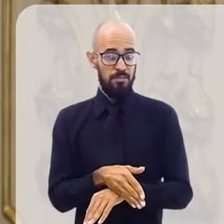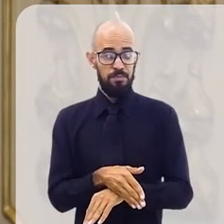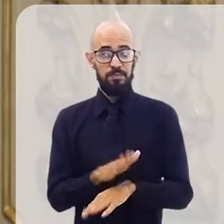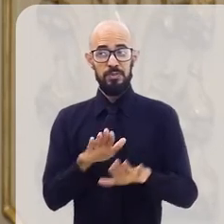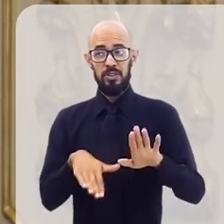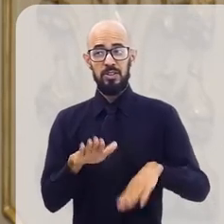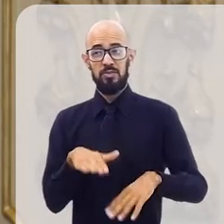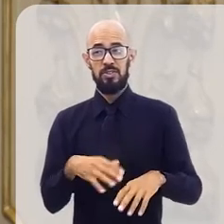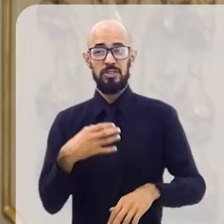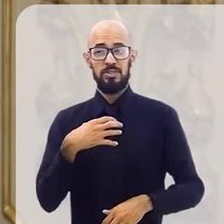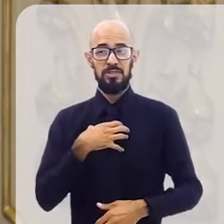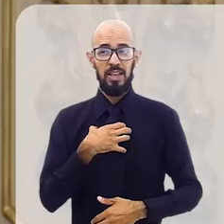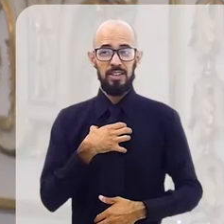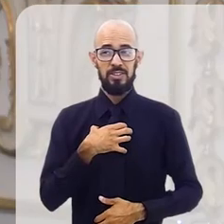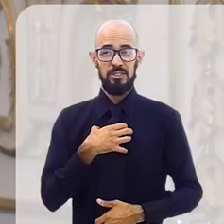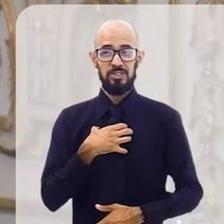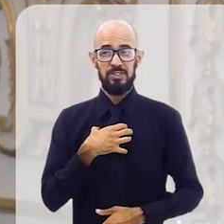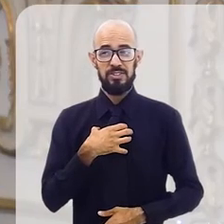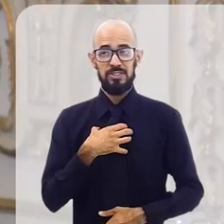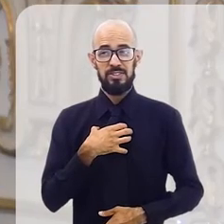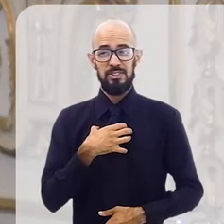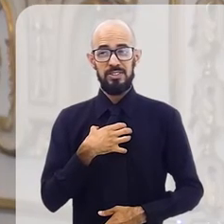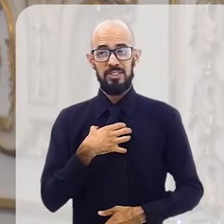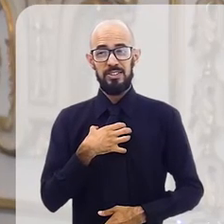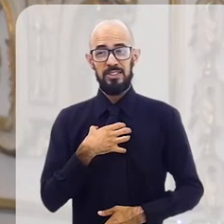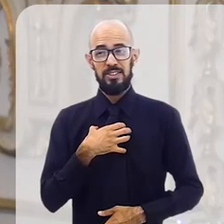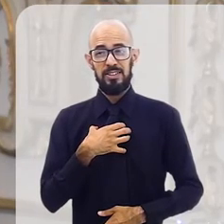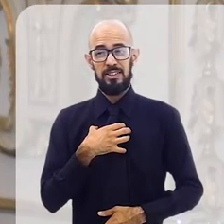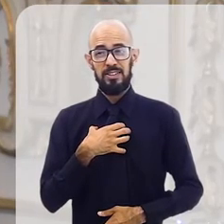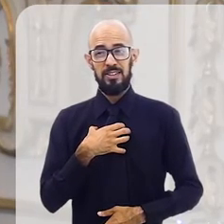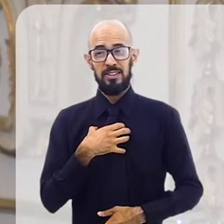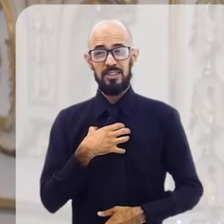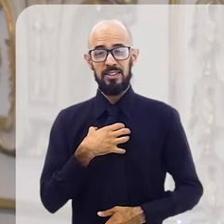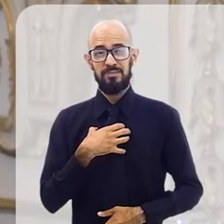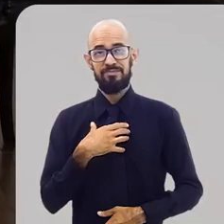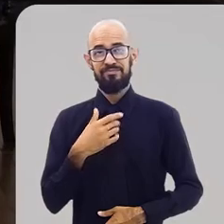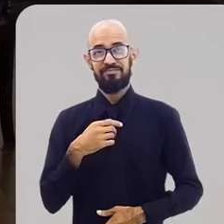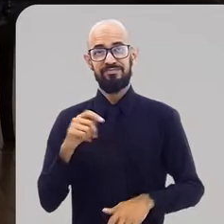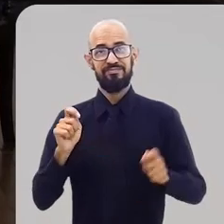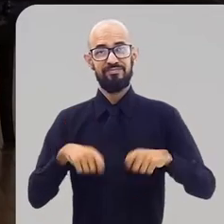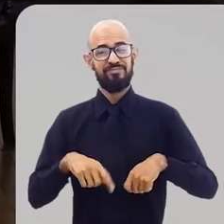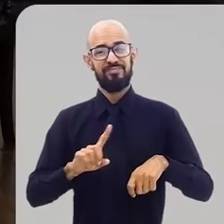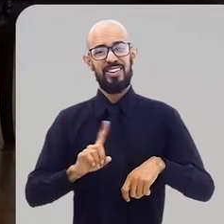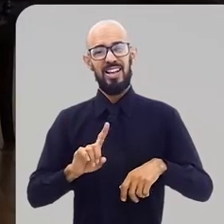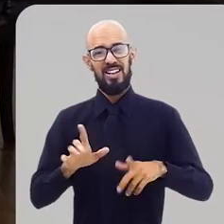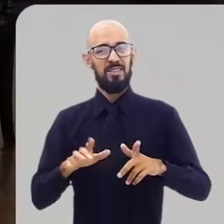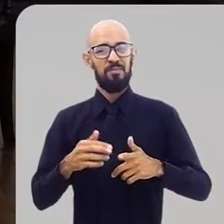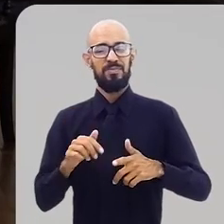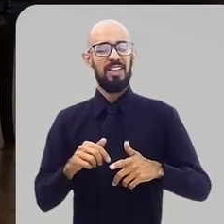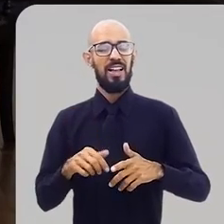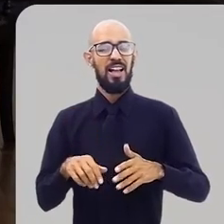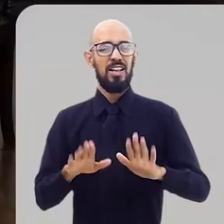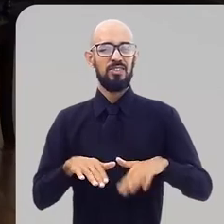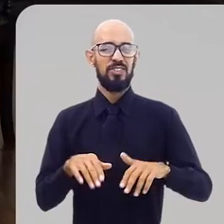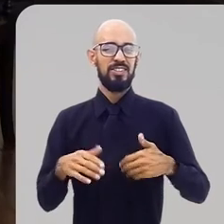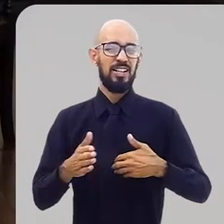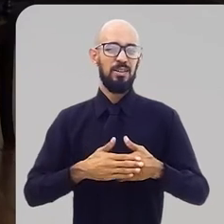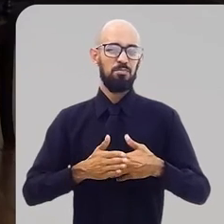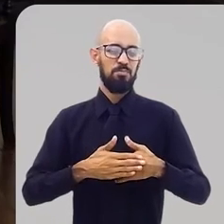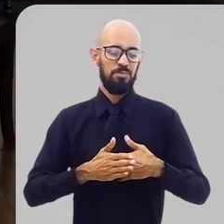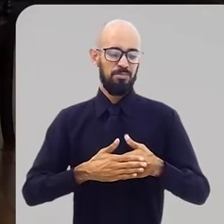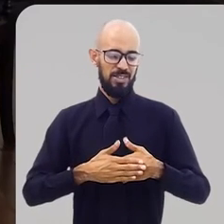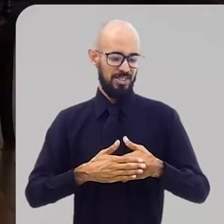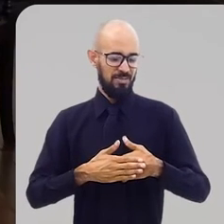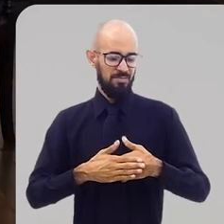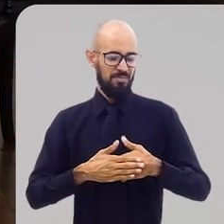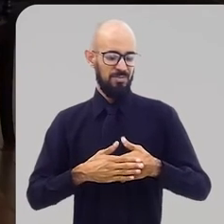e e às vezes sente assim se sente privada por algum motivo até dela mesmo